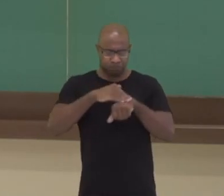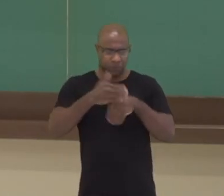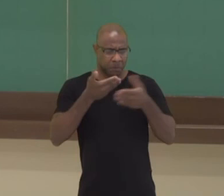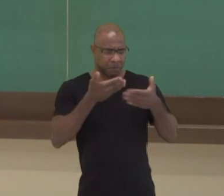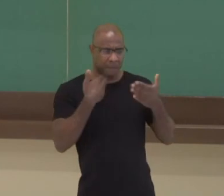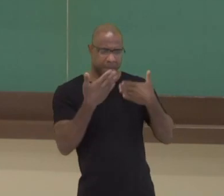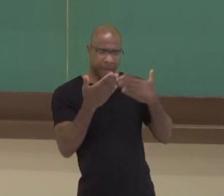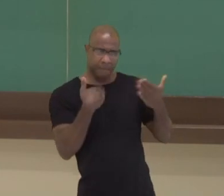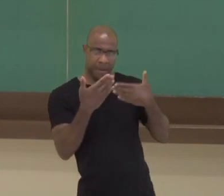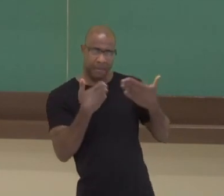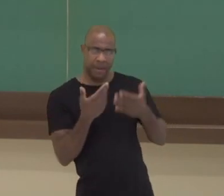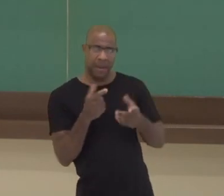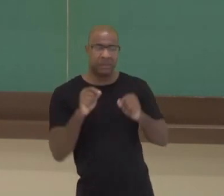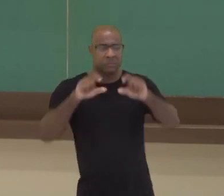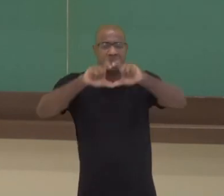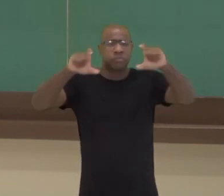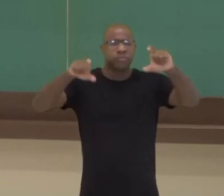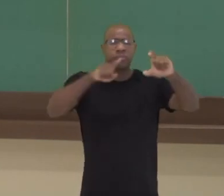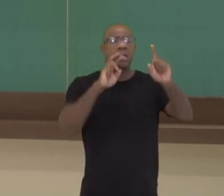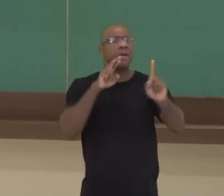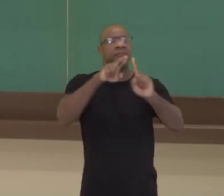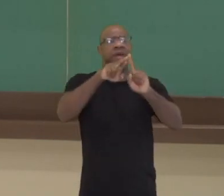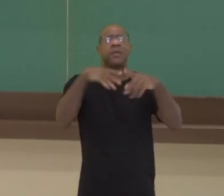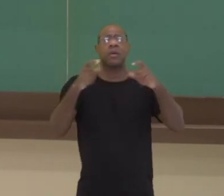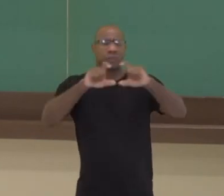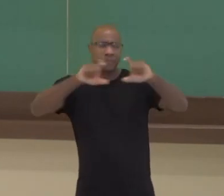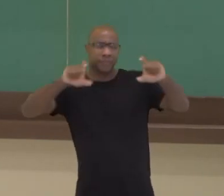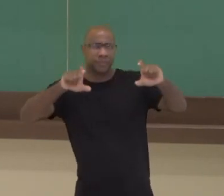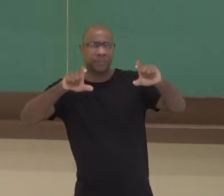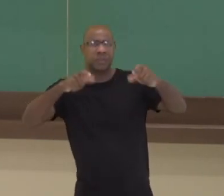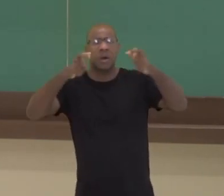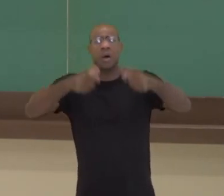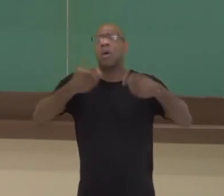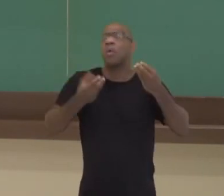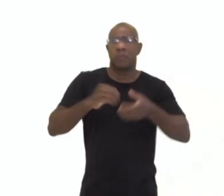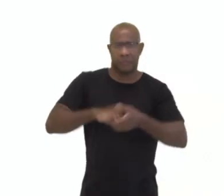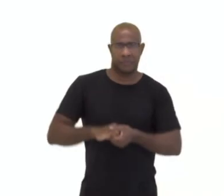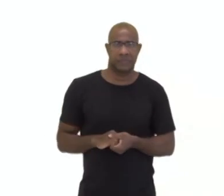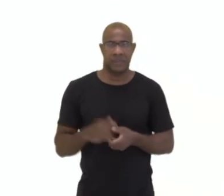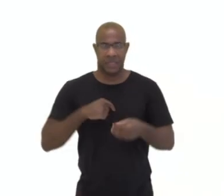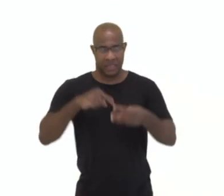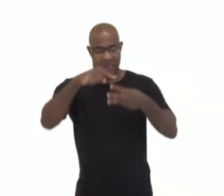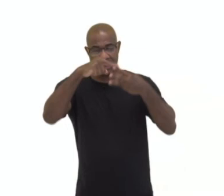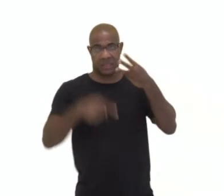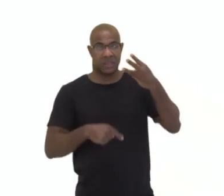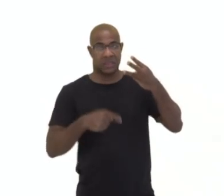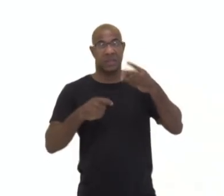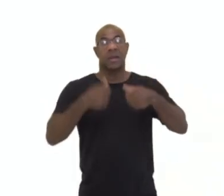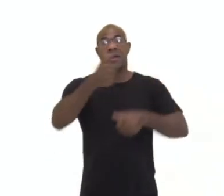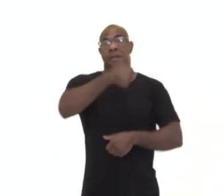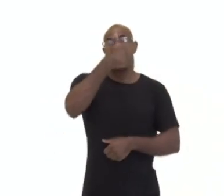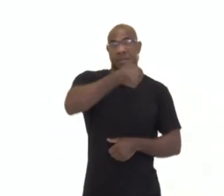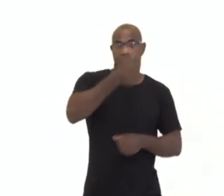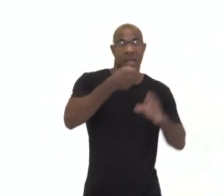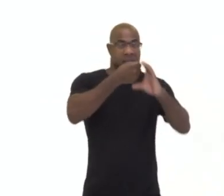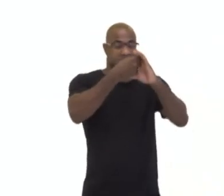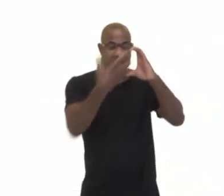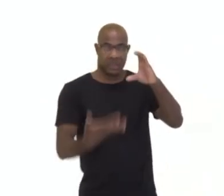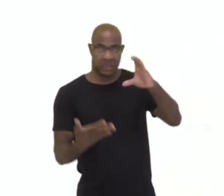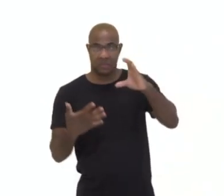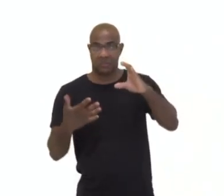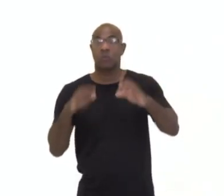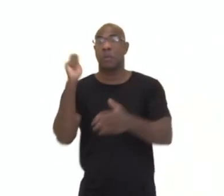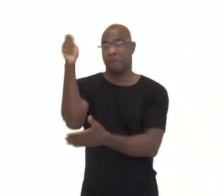a que trecho se refere. Então, nós identificamos nesta crônica 3 partes. Na primeira parte, a caracterização de Porto